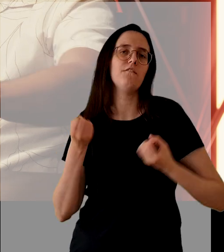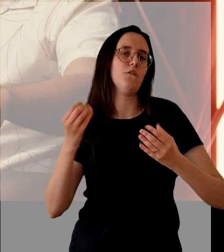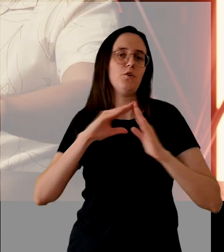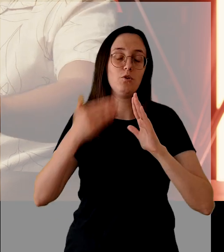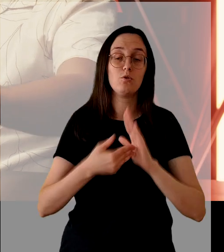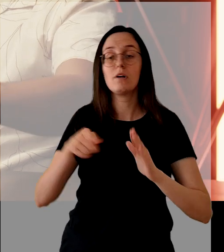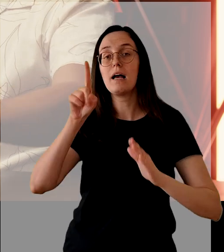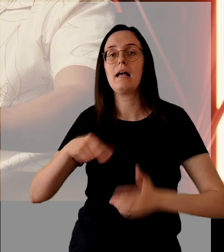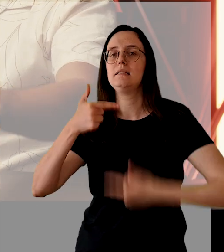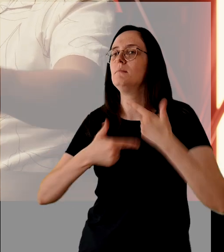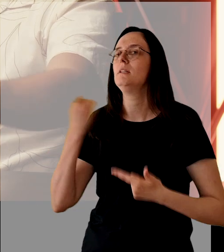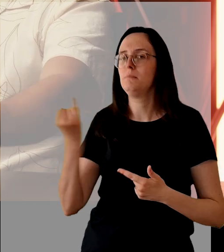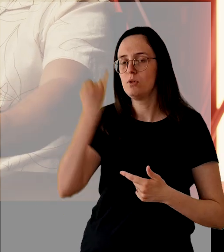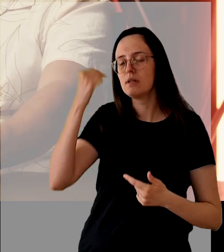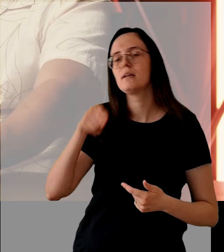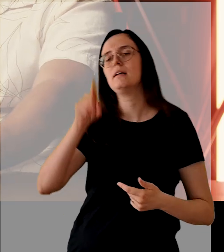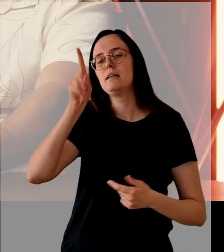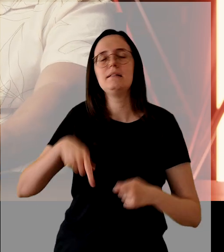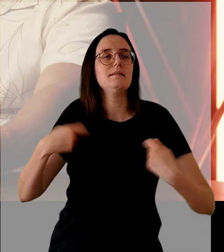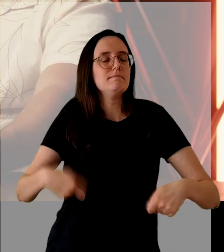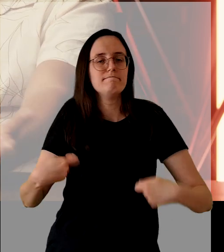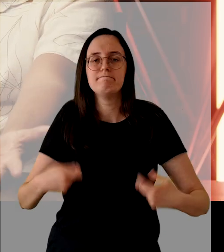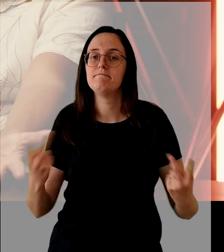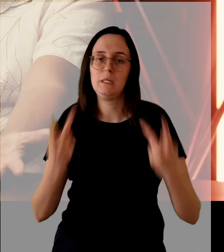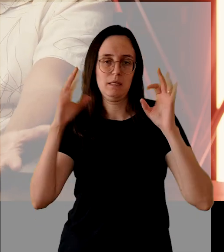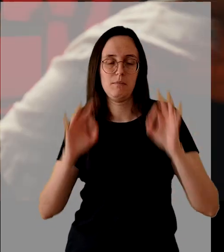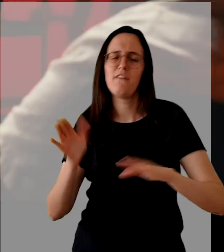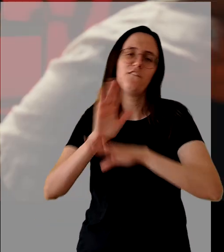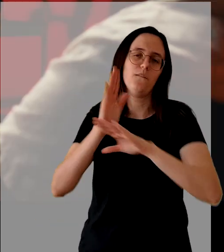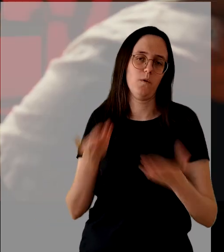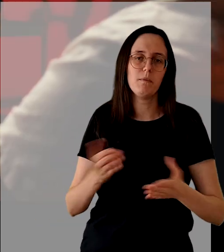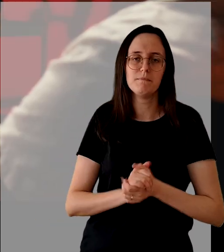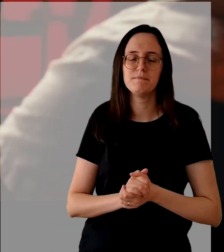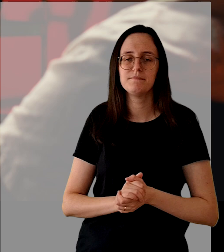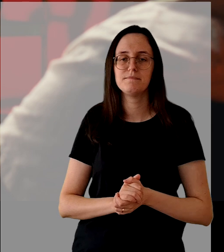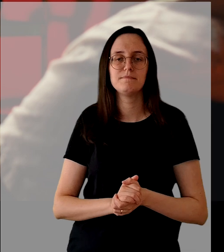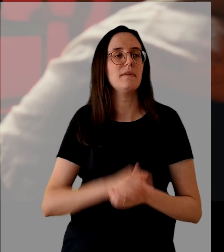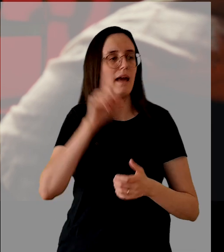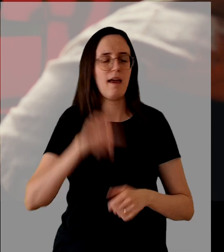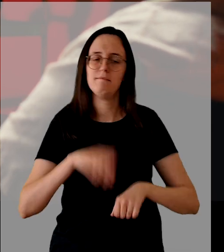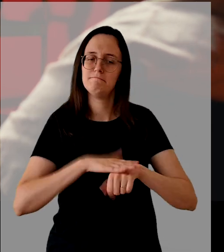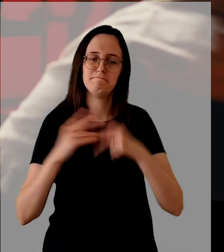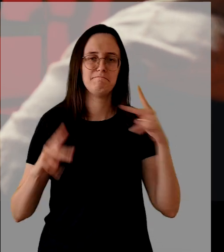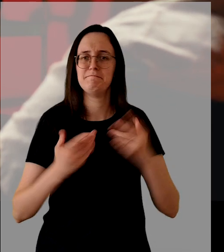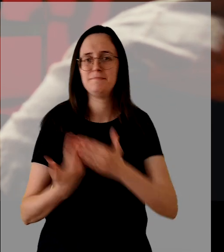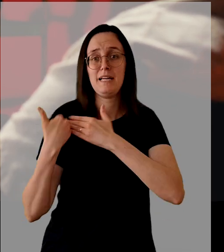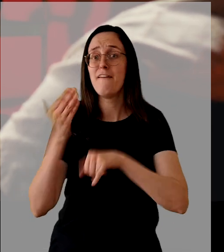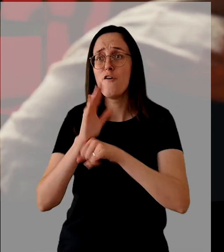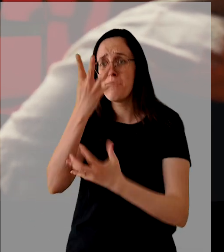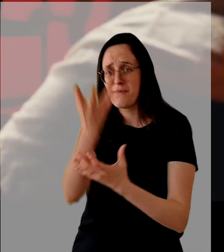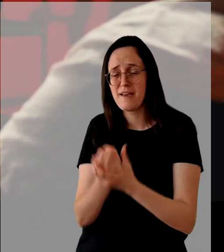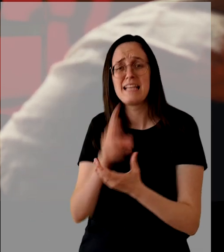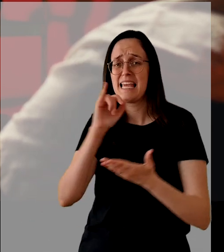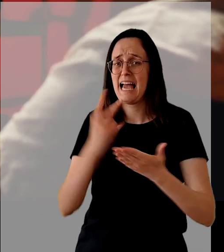Então é um trabalho importante, um trabalho que deve ser bastante valorizado. É o filme, né? É o próprio Tá filme na que mão está na mão dele. dele, né? É. Então, se dá